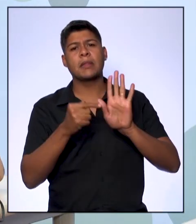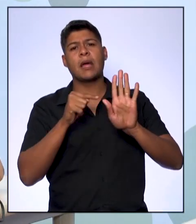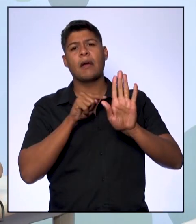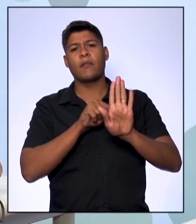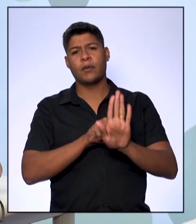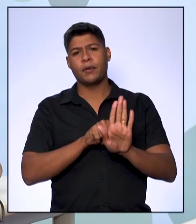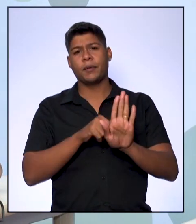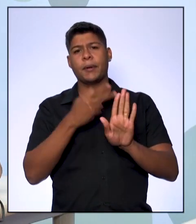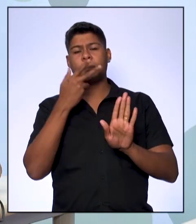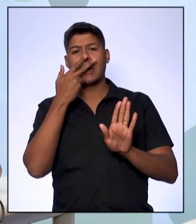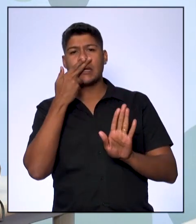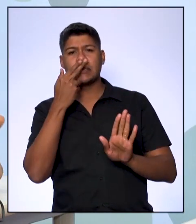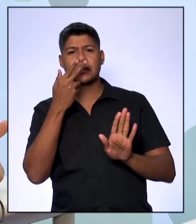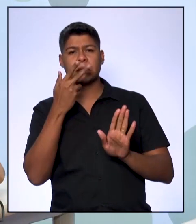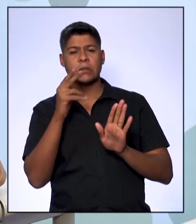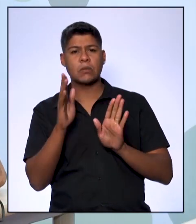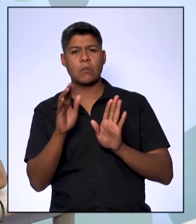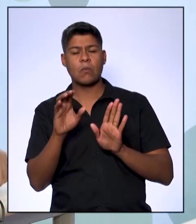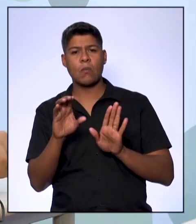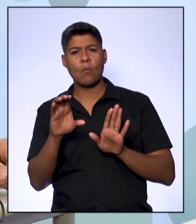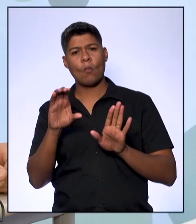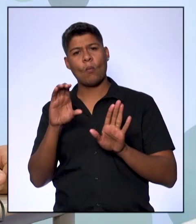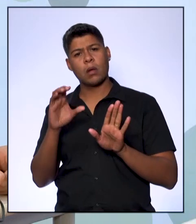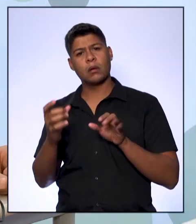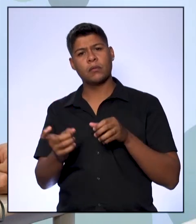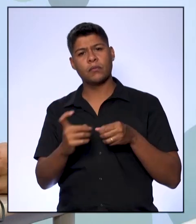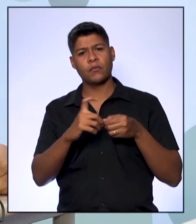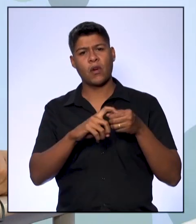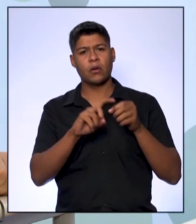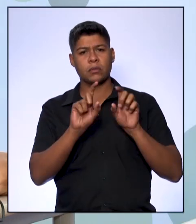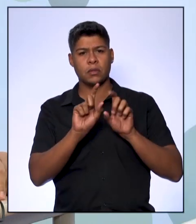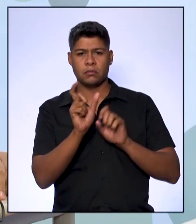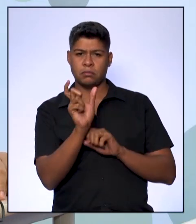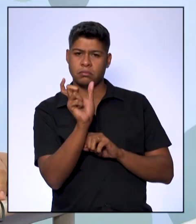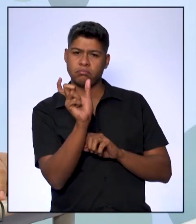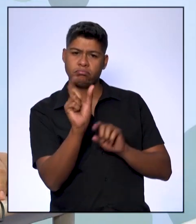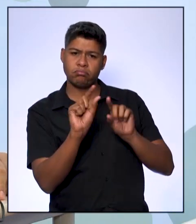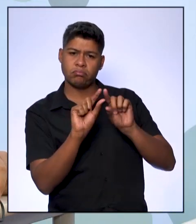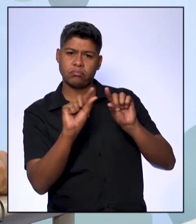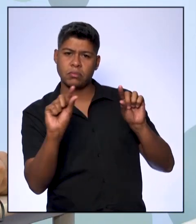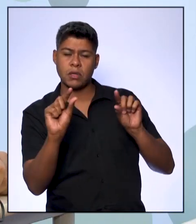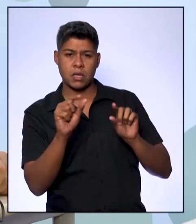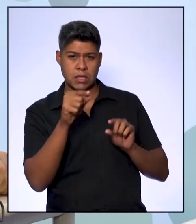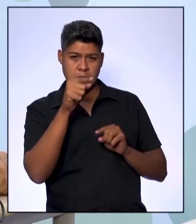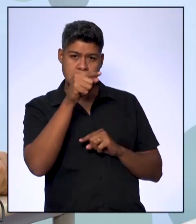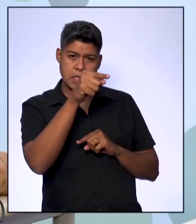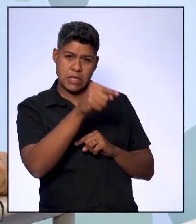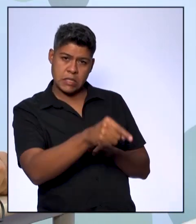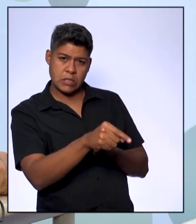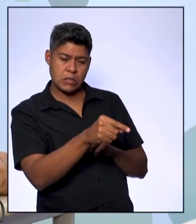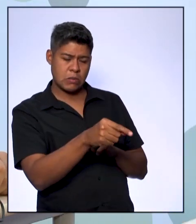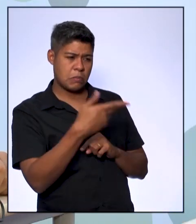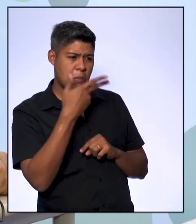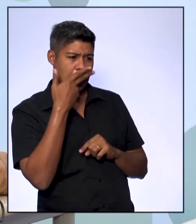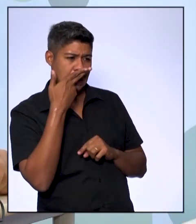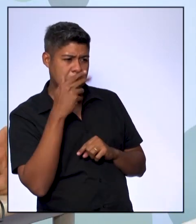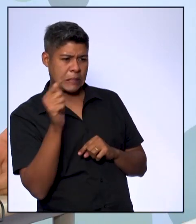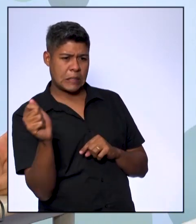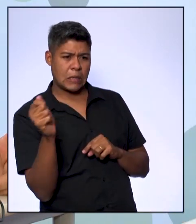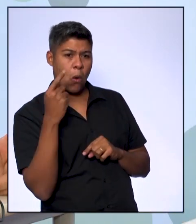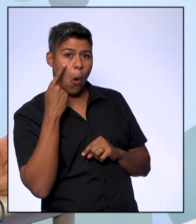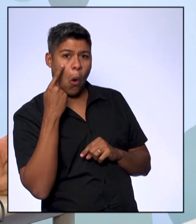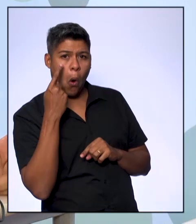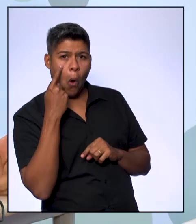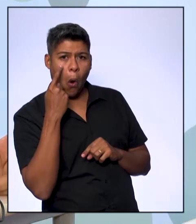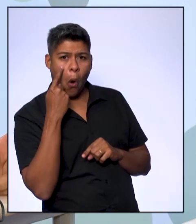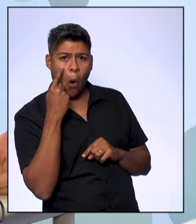então quizer fica subtendido sim vou temos lá na frase isto custa o olho da cara nossa